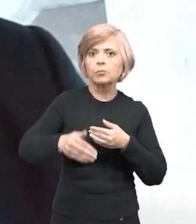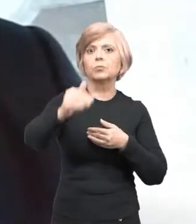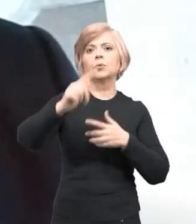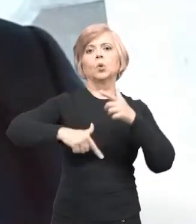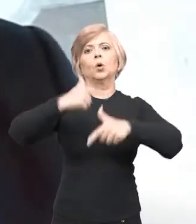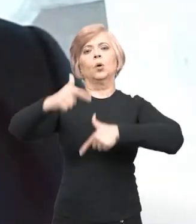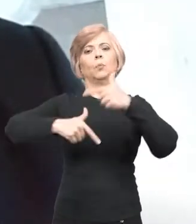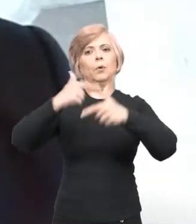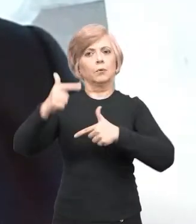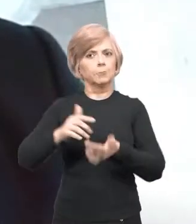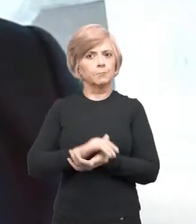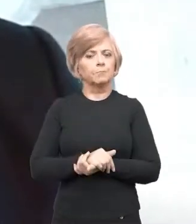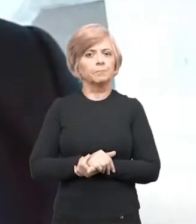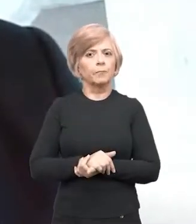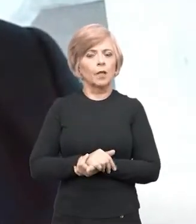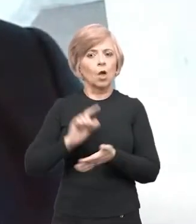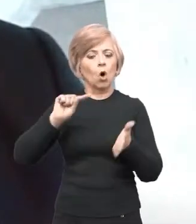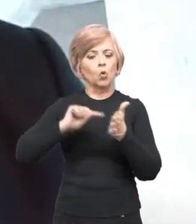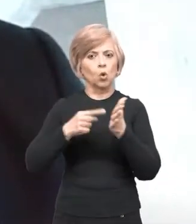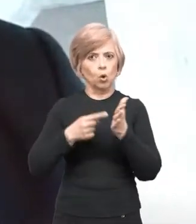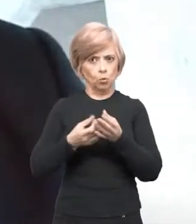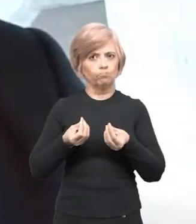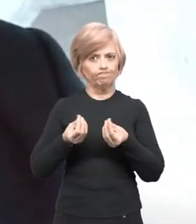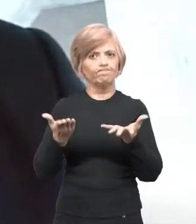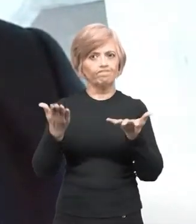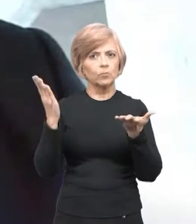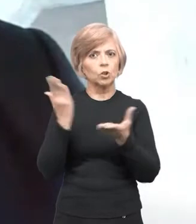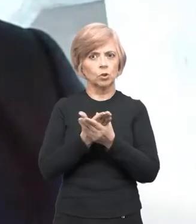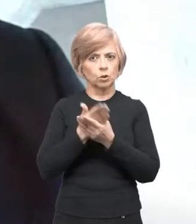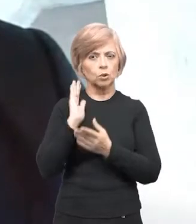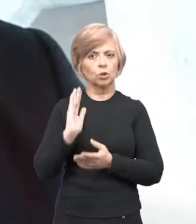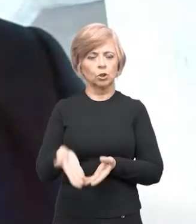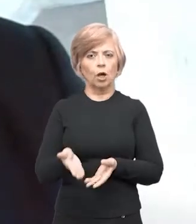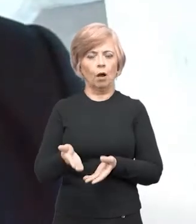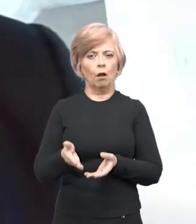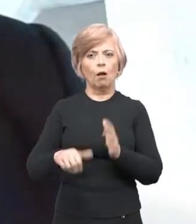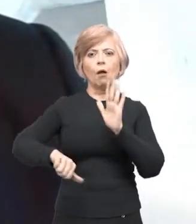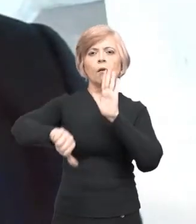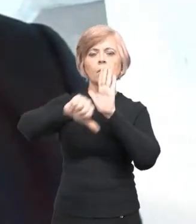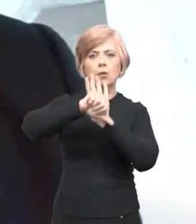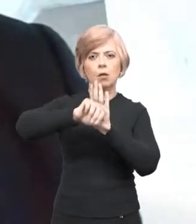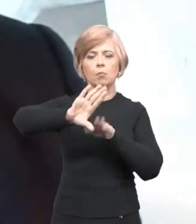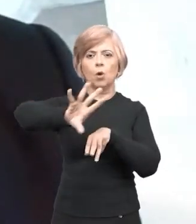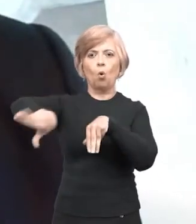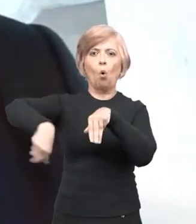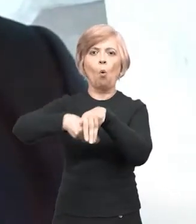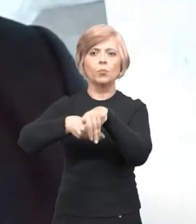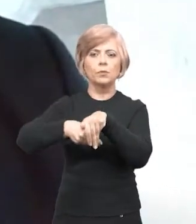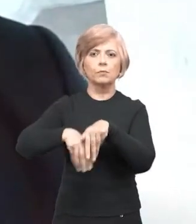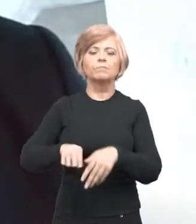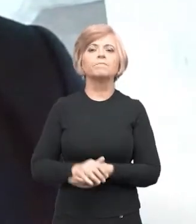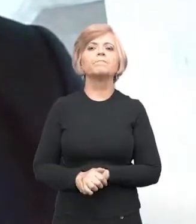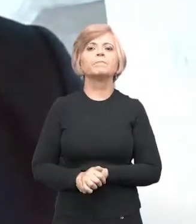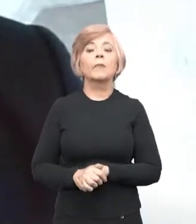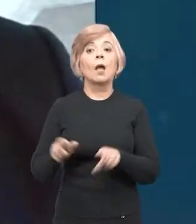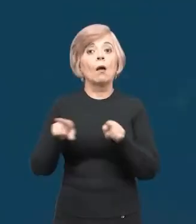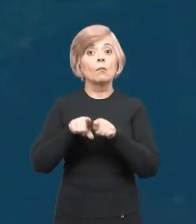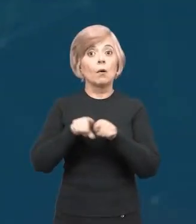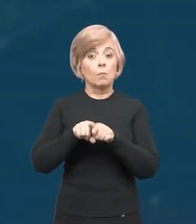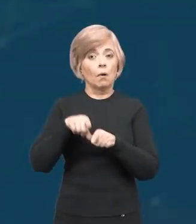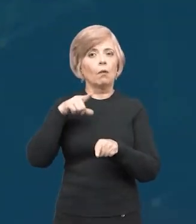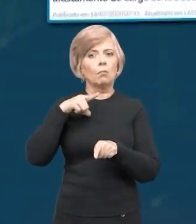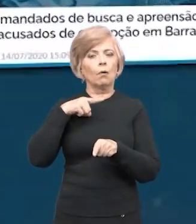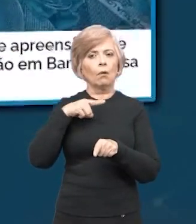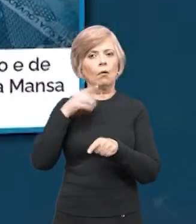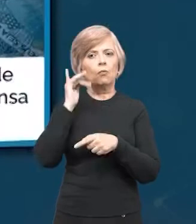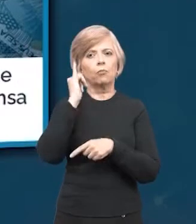trabalho e ofereceu a denúncia por crimes de corrupção. Também posso mencionar a